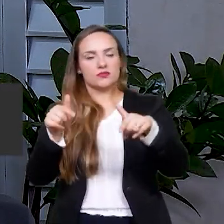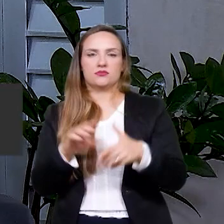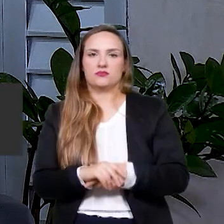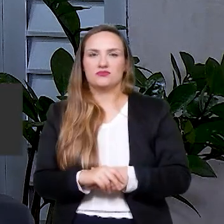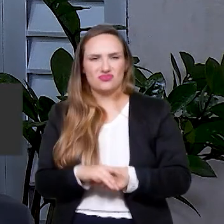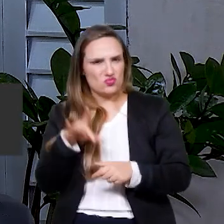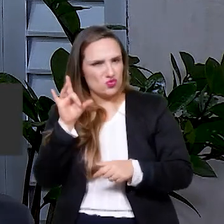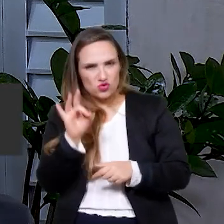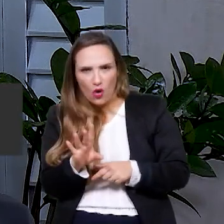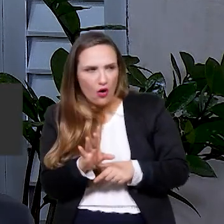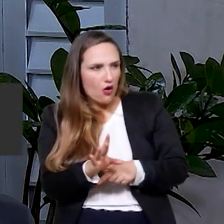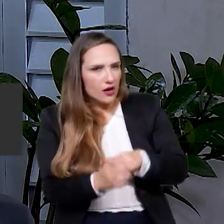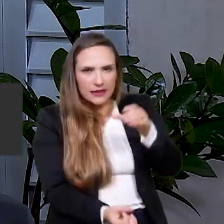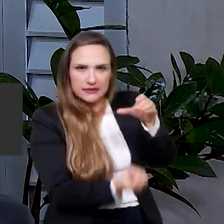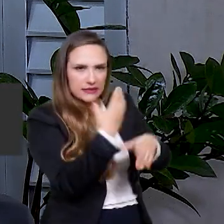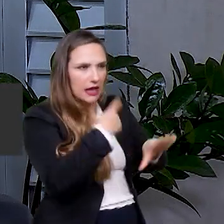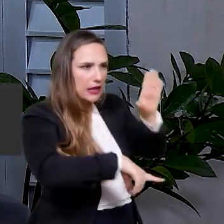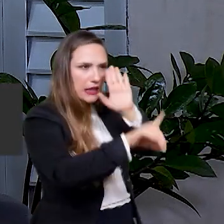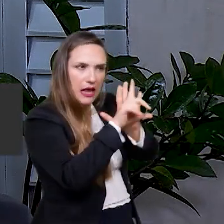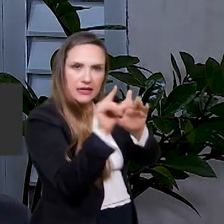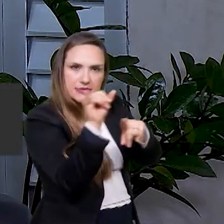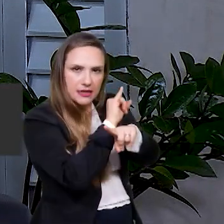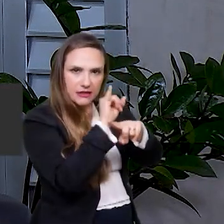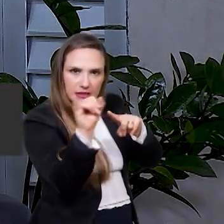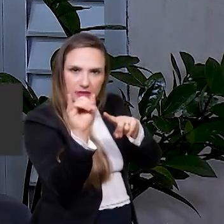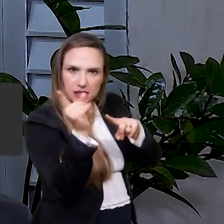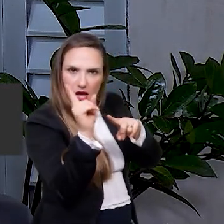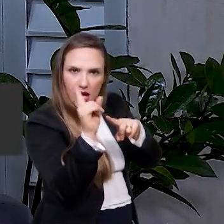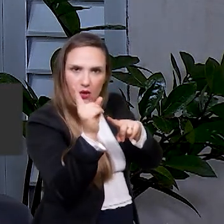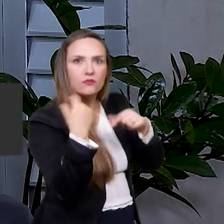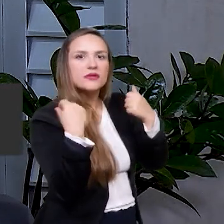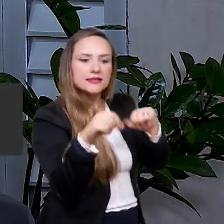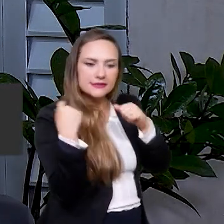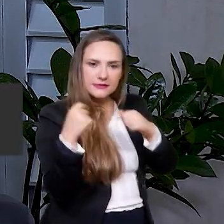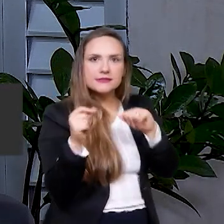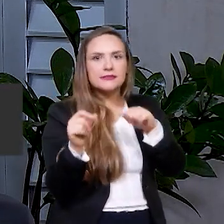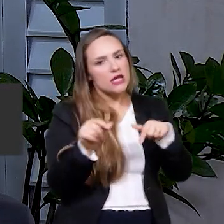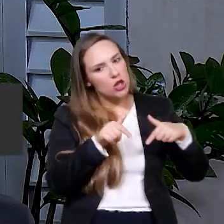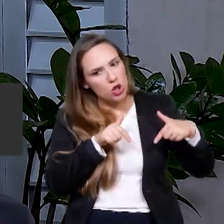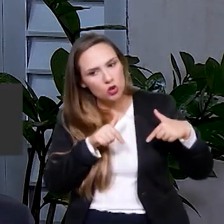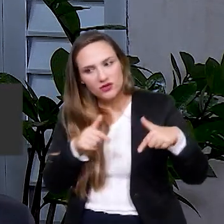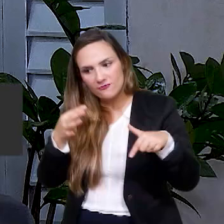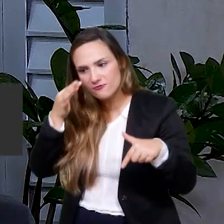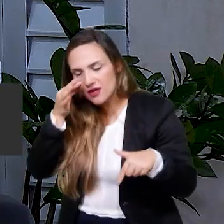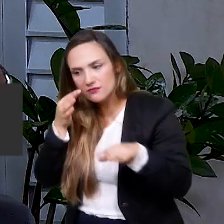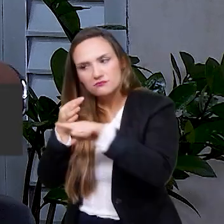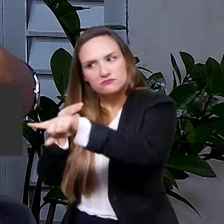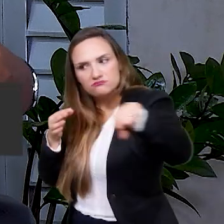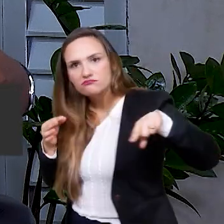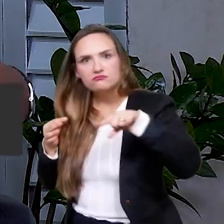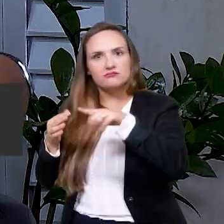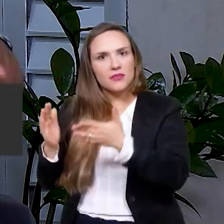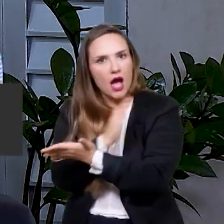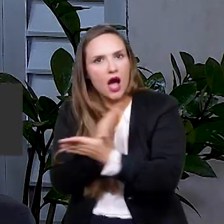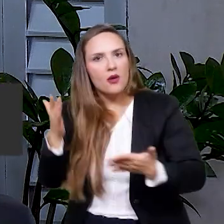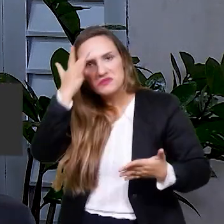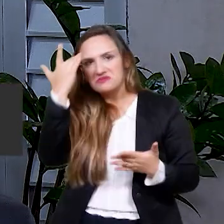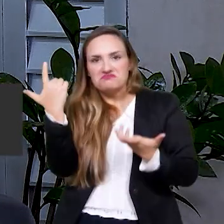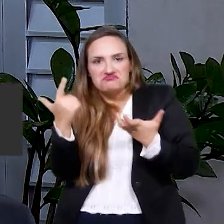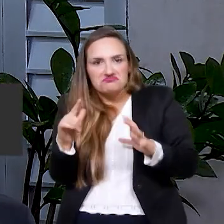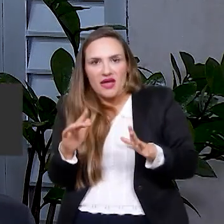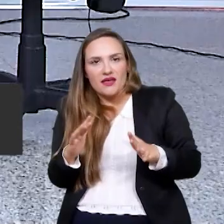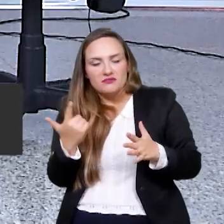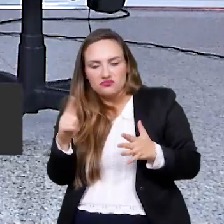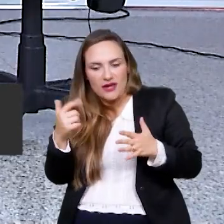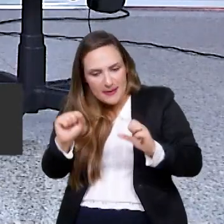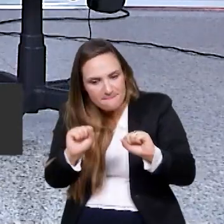você tem que lutar contra uma realidade de falta de compreensão e compromisso com relação a tudo isso. Mas os